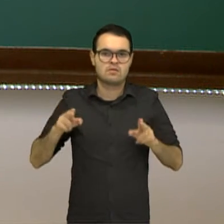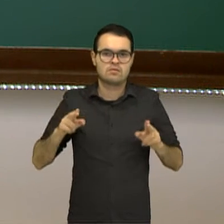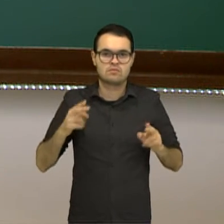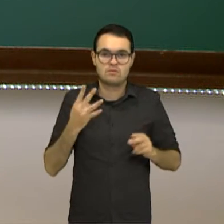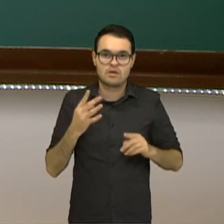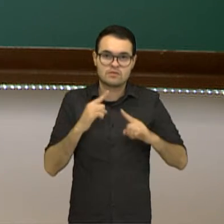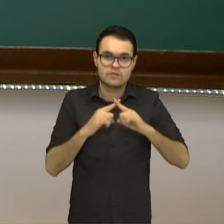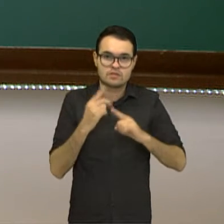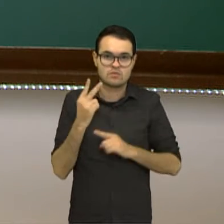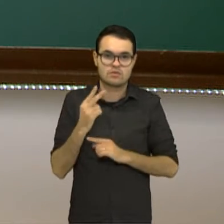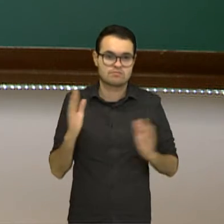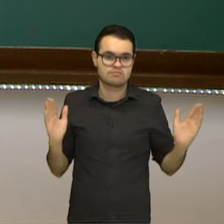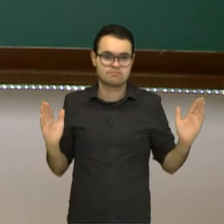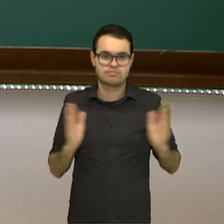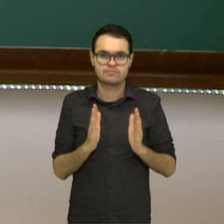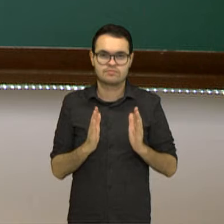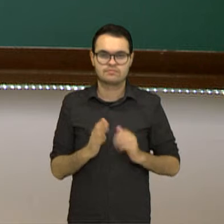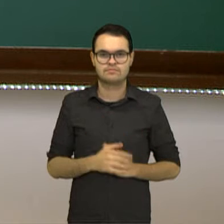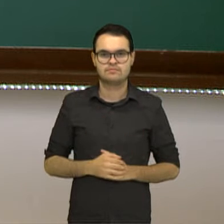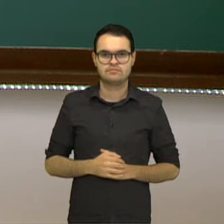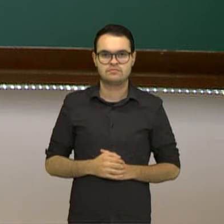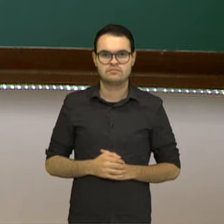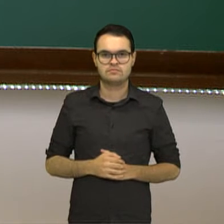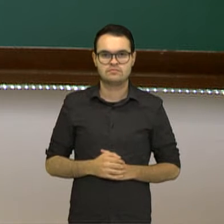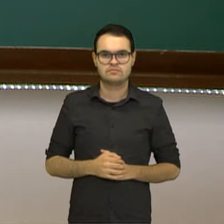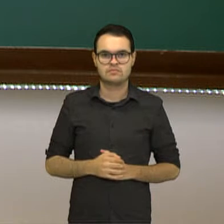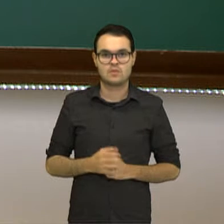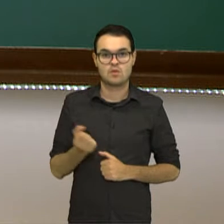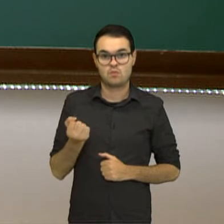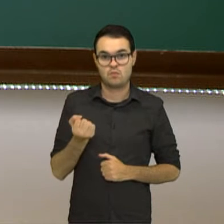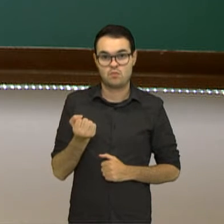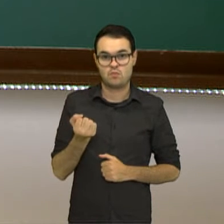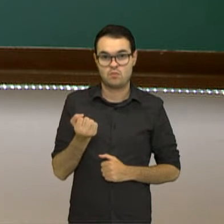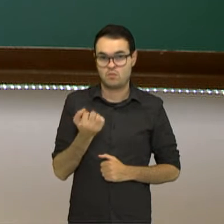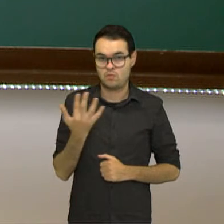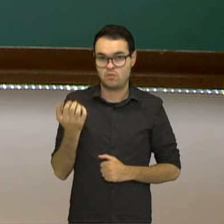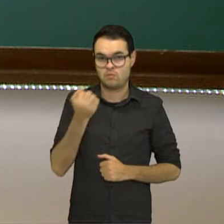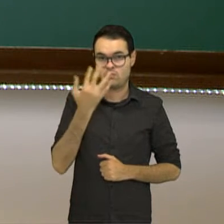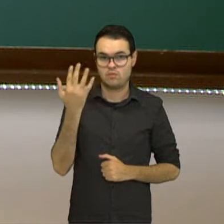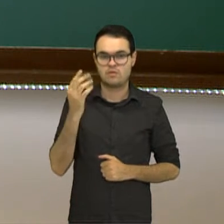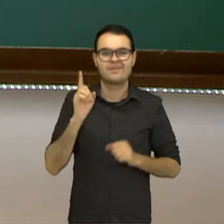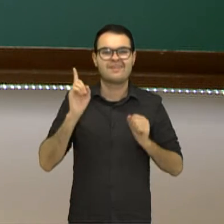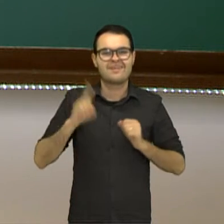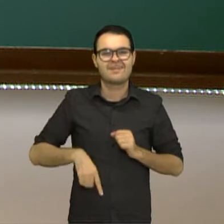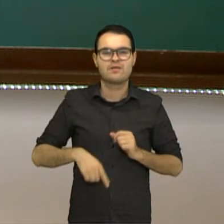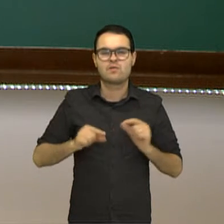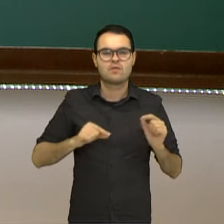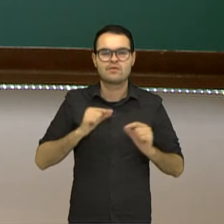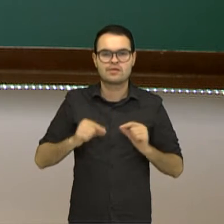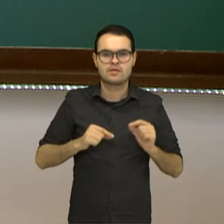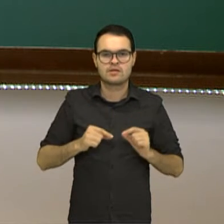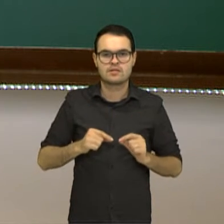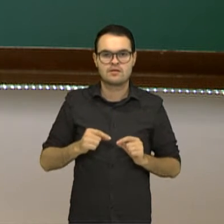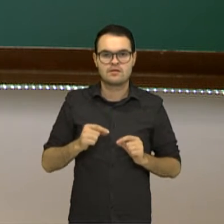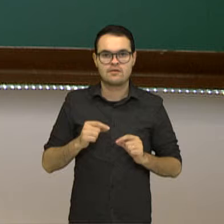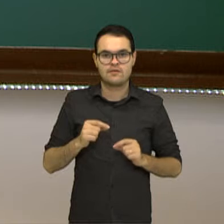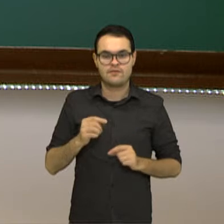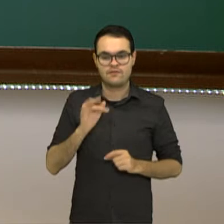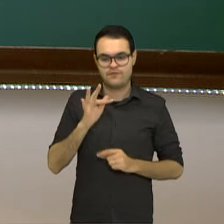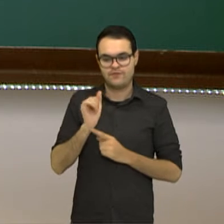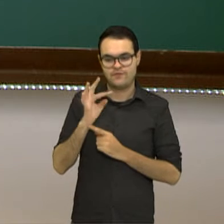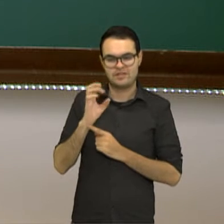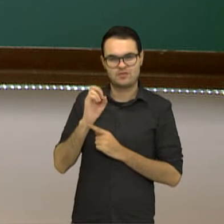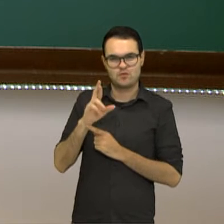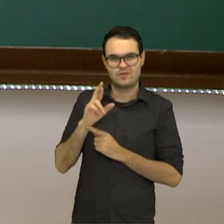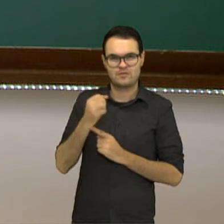2. A potenciação é a forma reduzida de eu escrever multiplicação de fatores iguais. Então, se falar 2